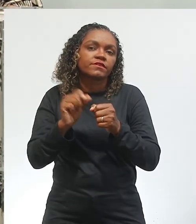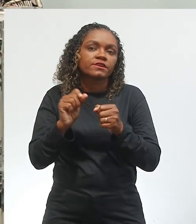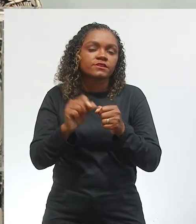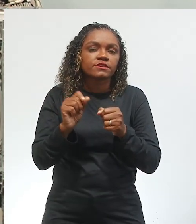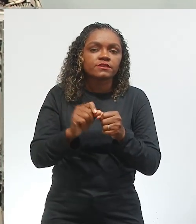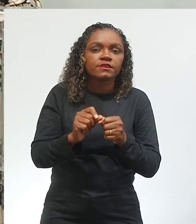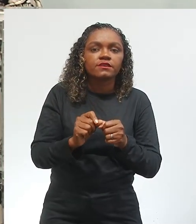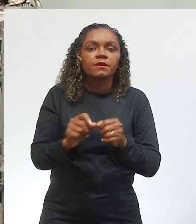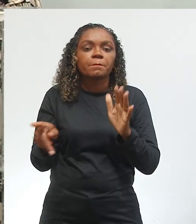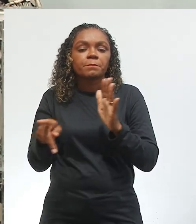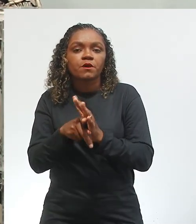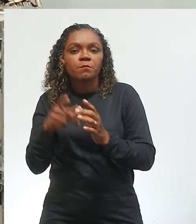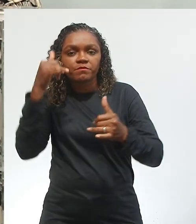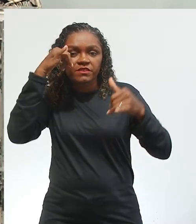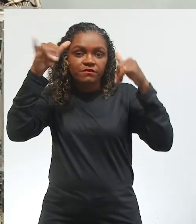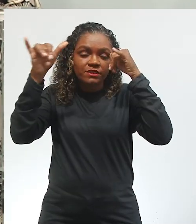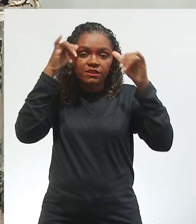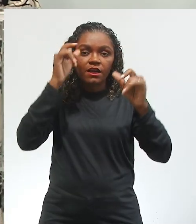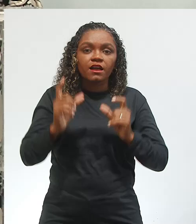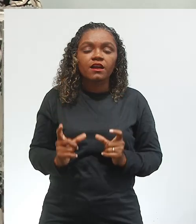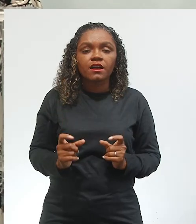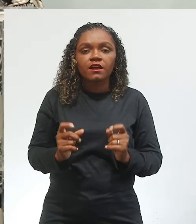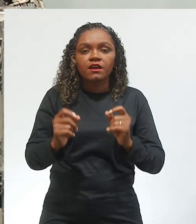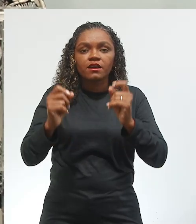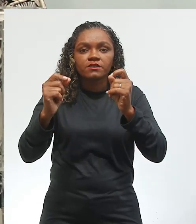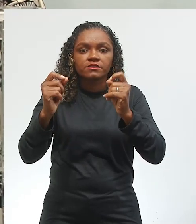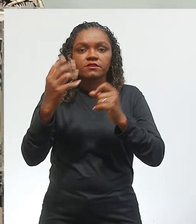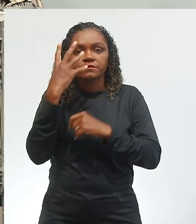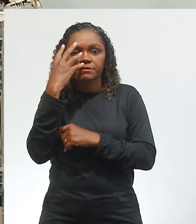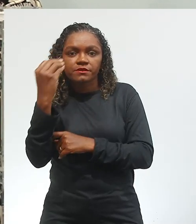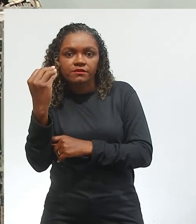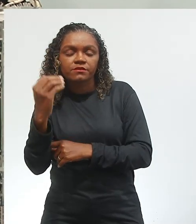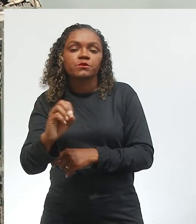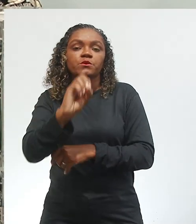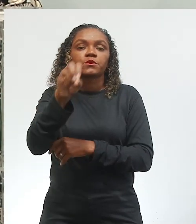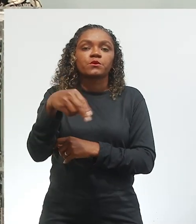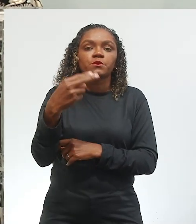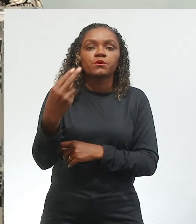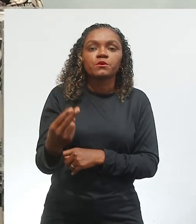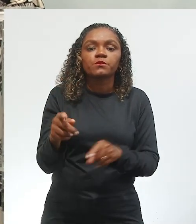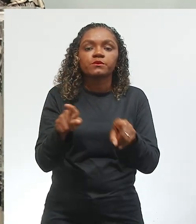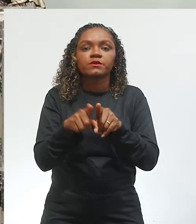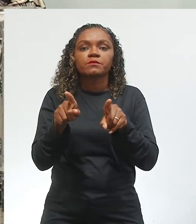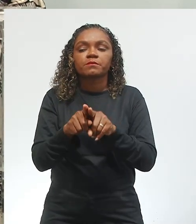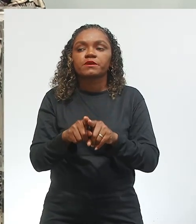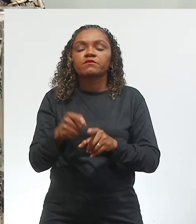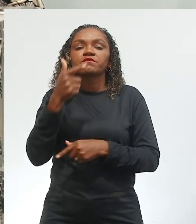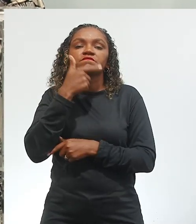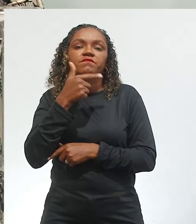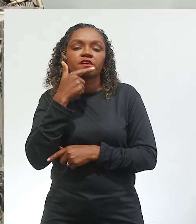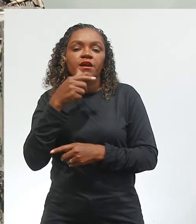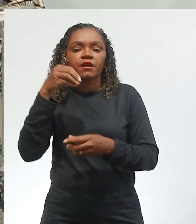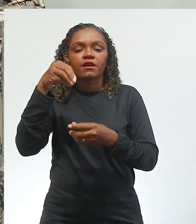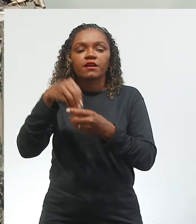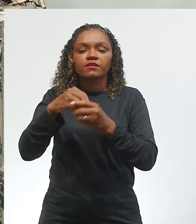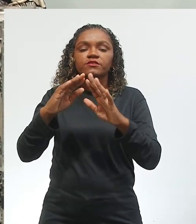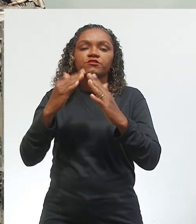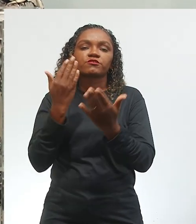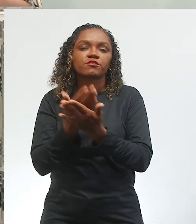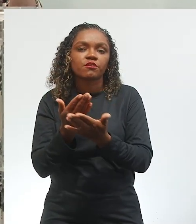façam o exame preventivo de câncer de mama. Ou eu quero que quantas vagas a mais de escola